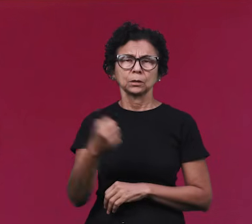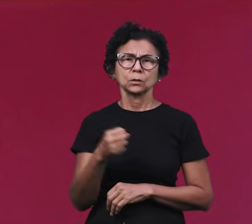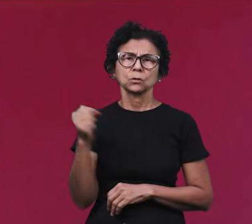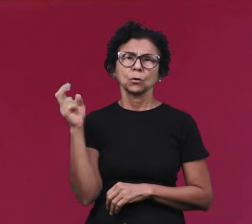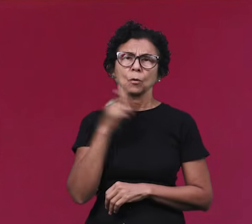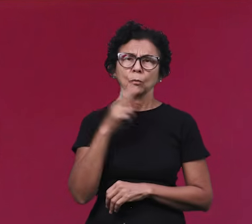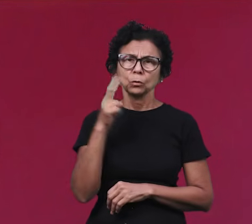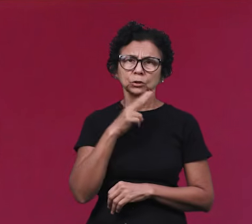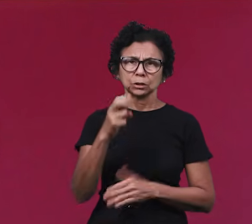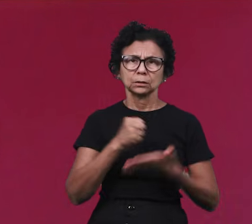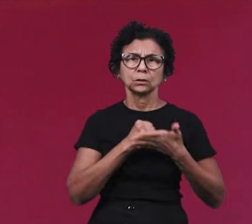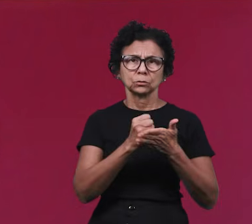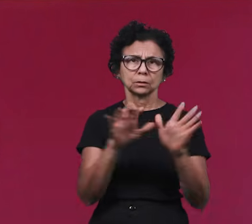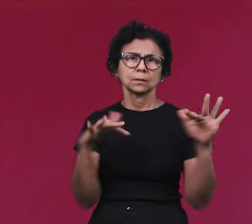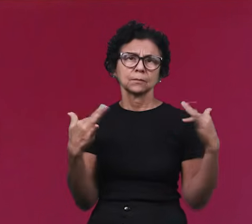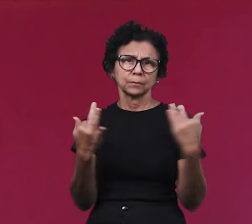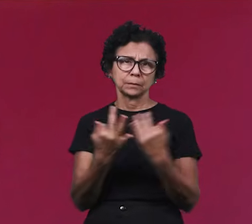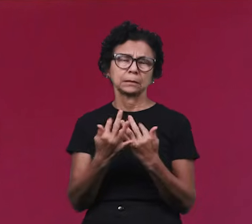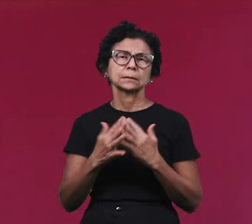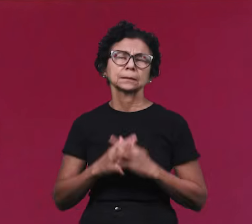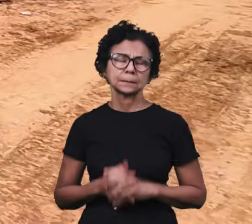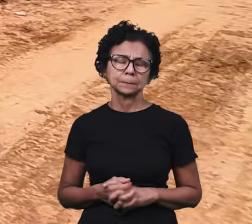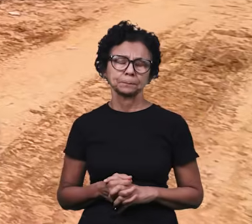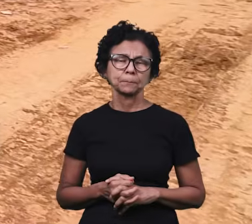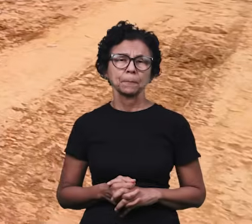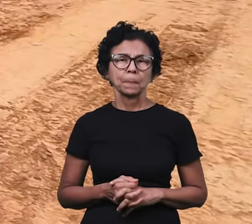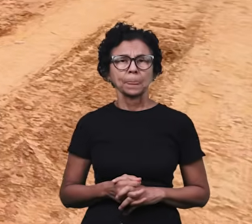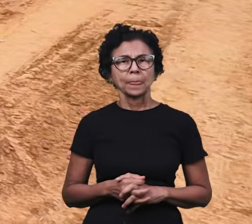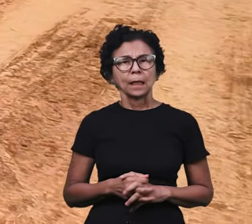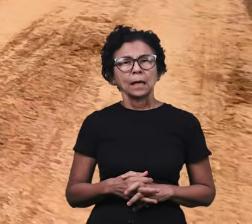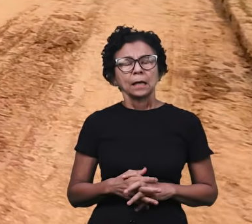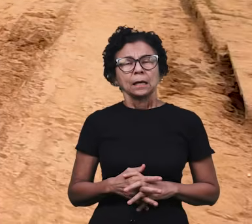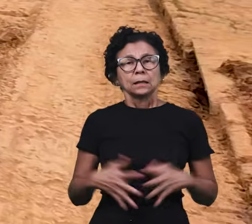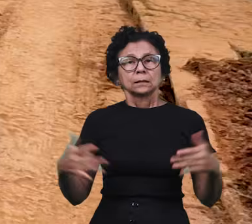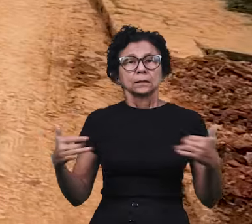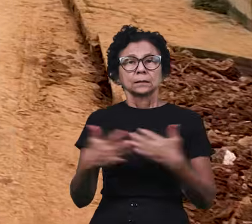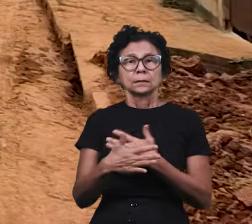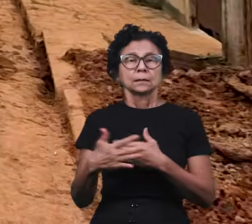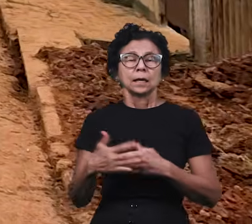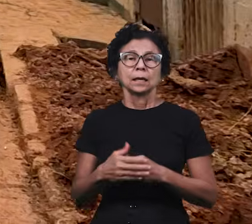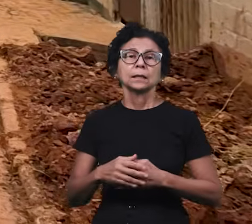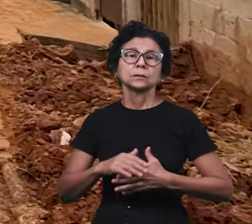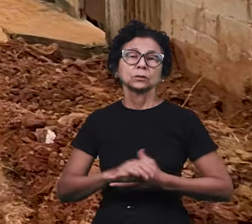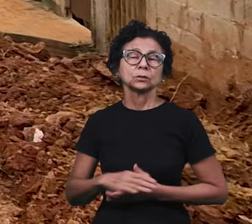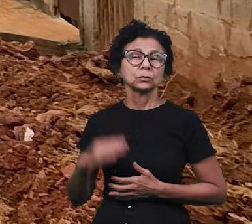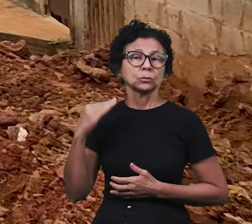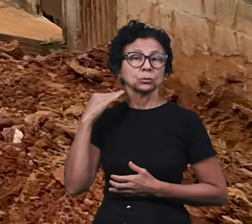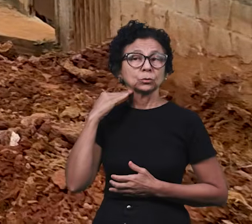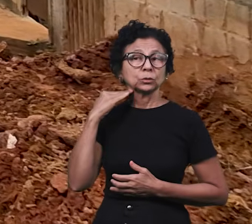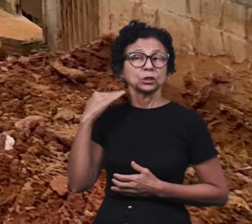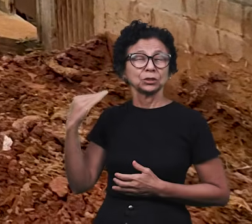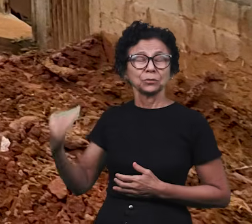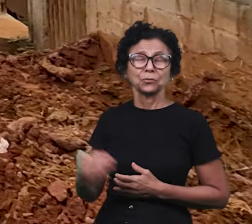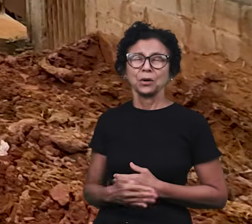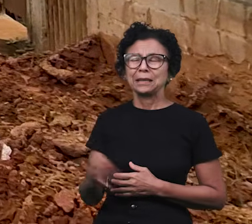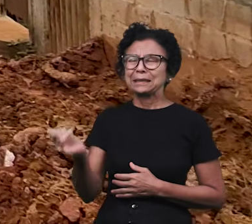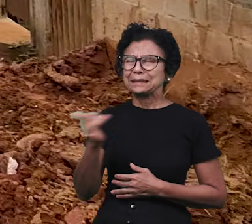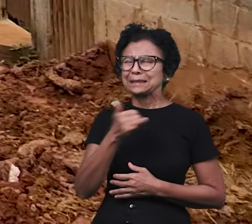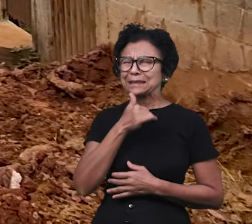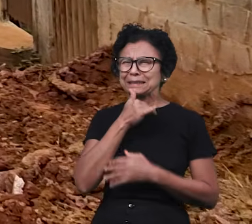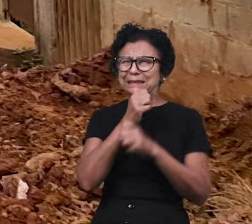o atendimento às demandas das famílias atingidas. Em Juiz de Fora, o cenário era desolador. A cidade sofreu